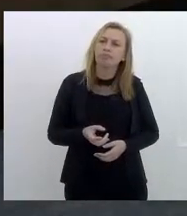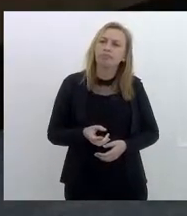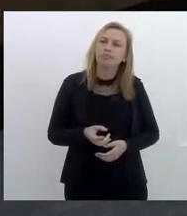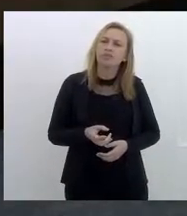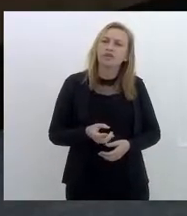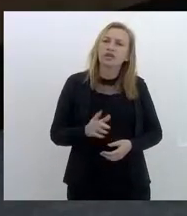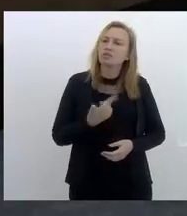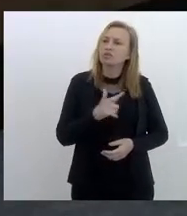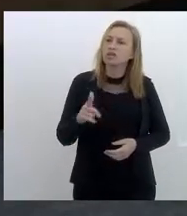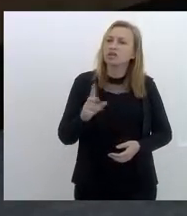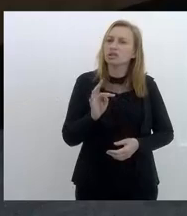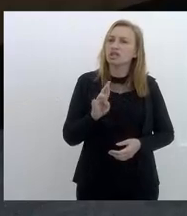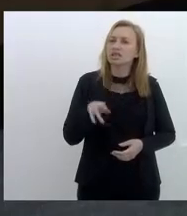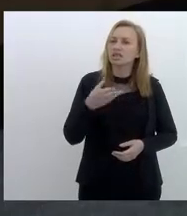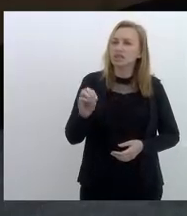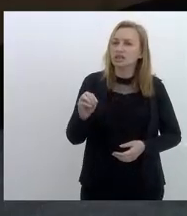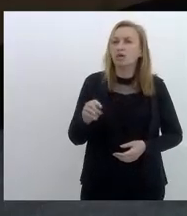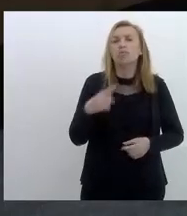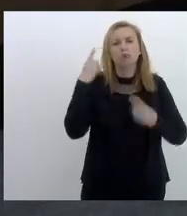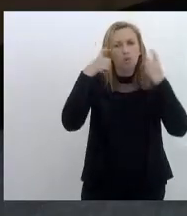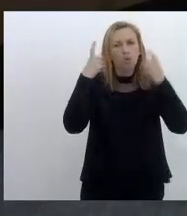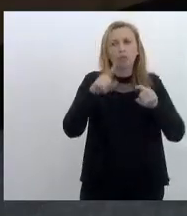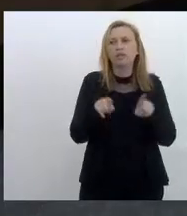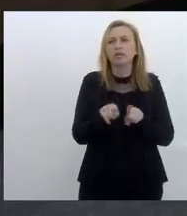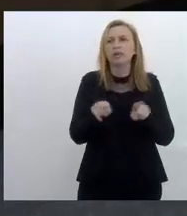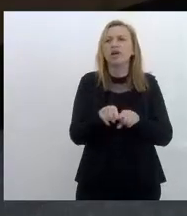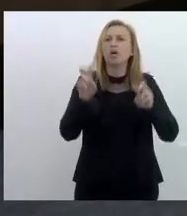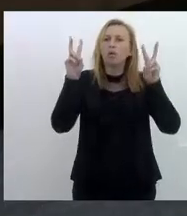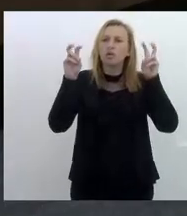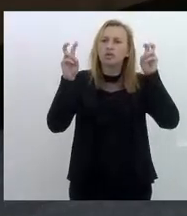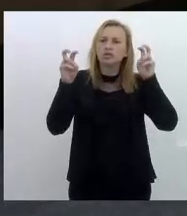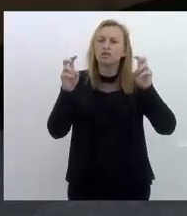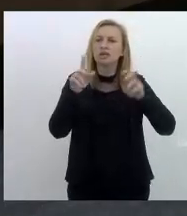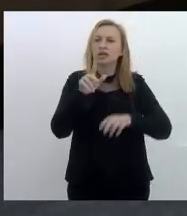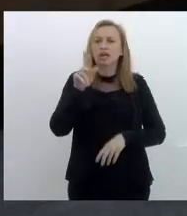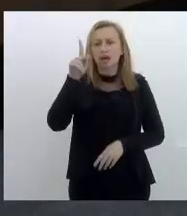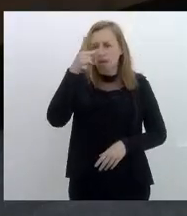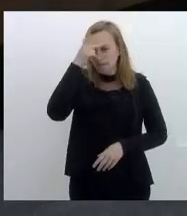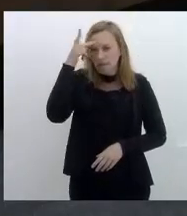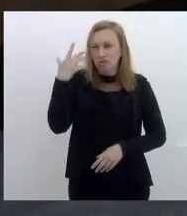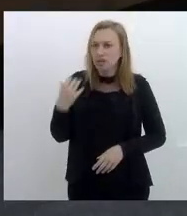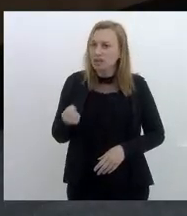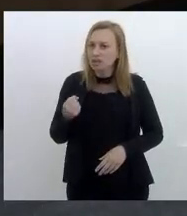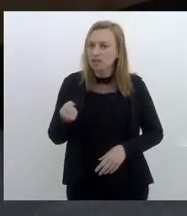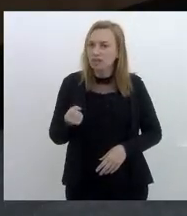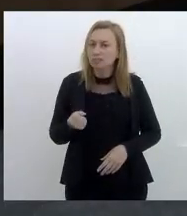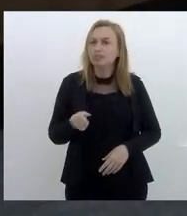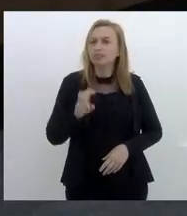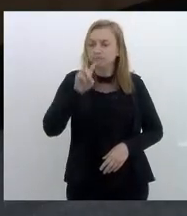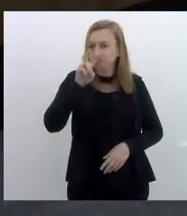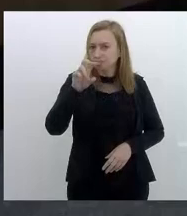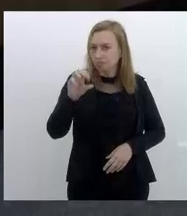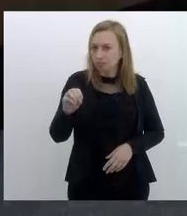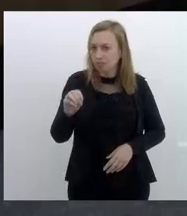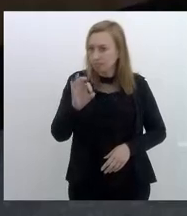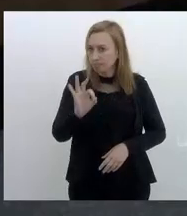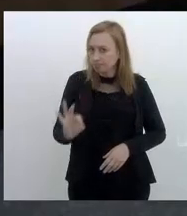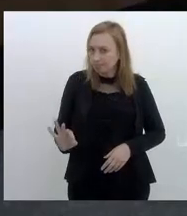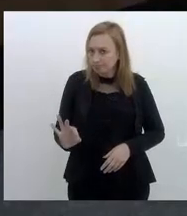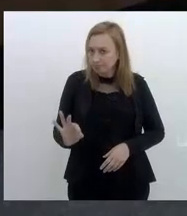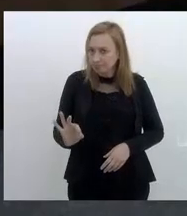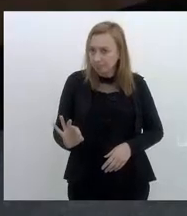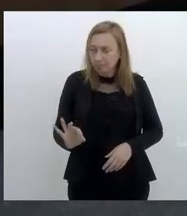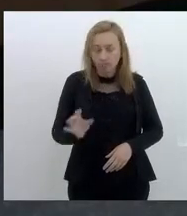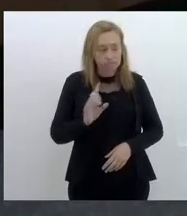servidores né Não te preocupa também a questão das pensionistas né cinquenta por cento